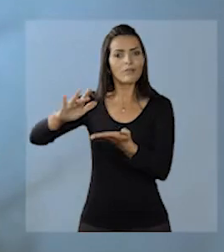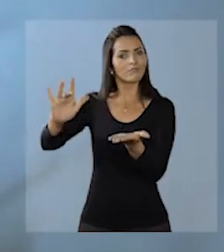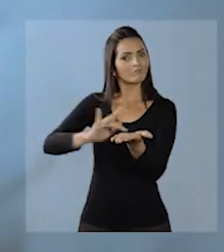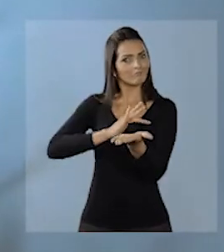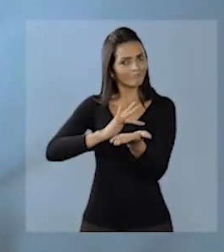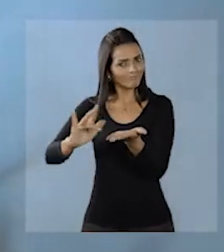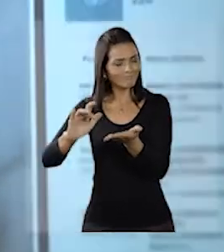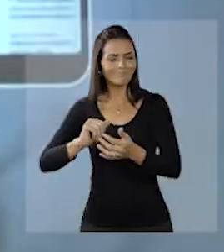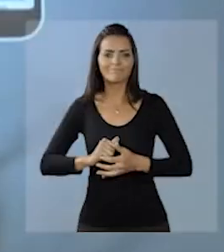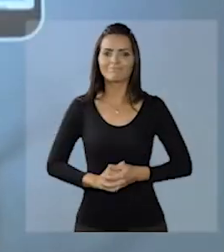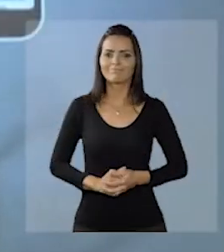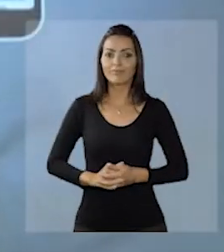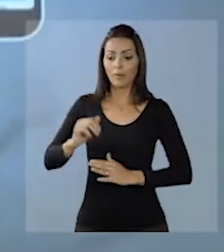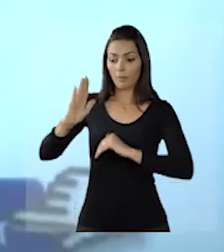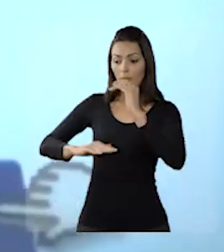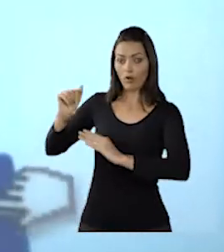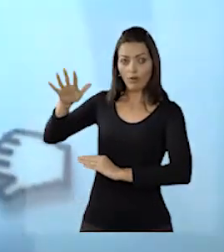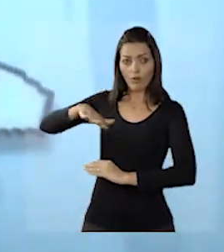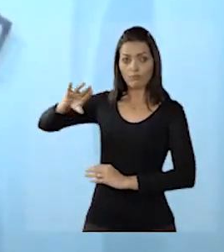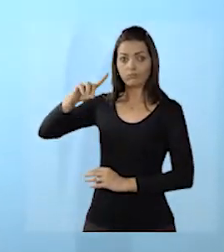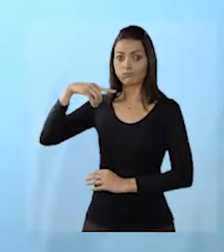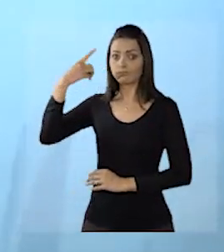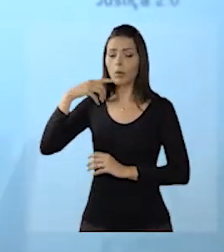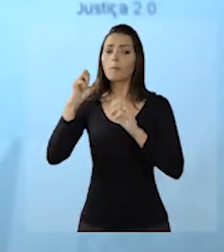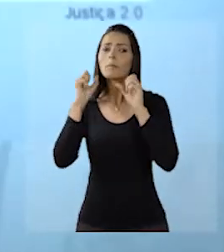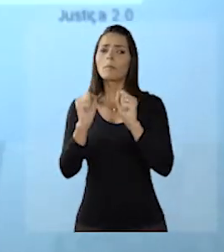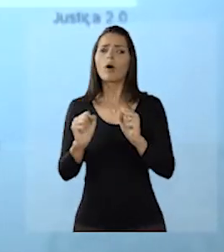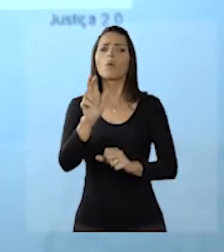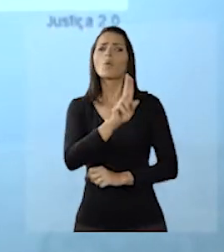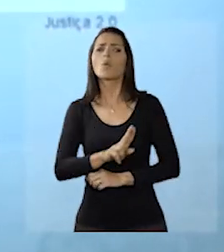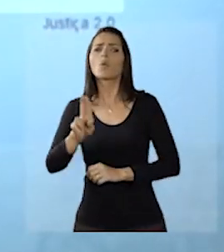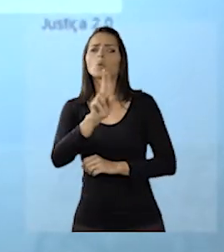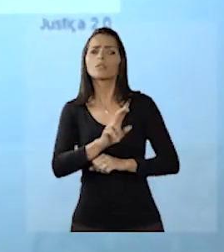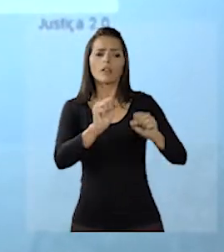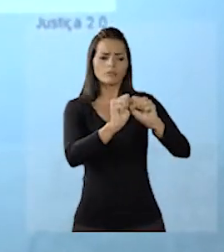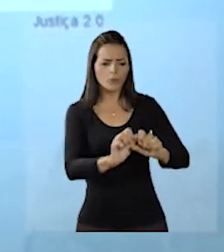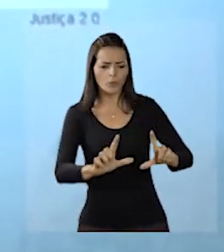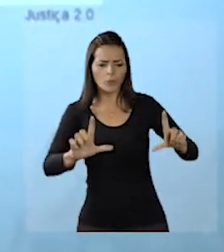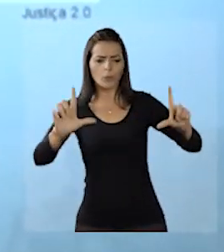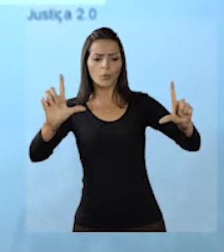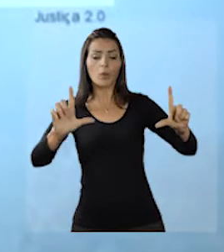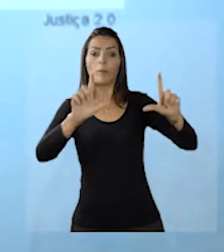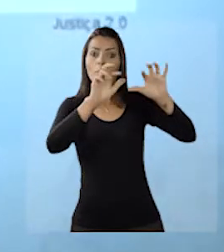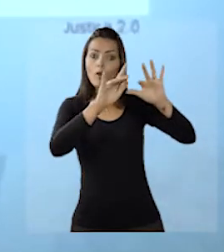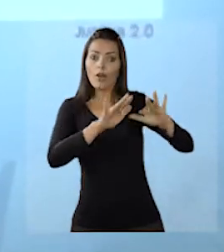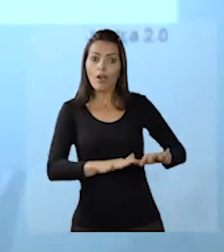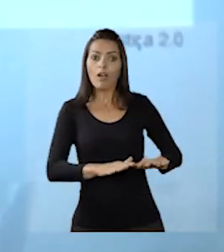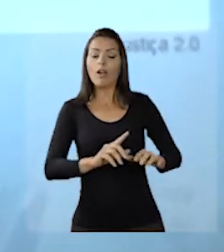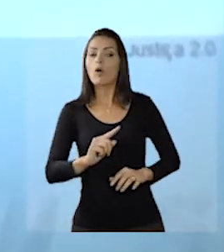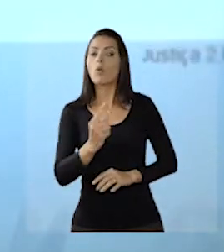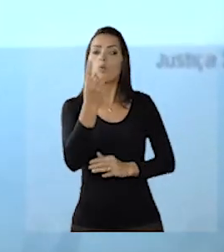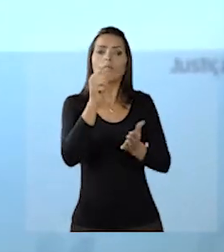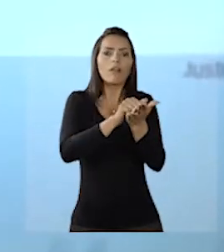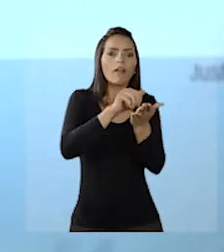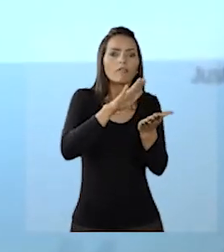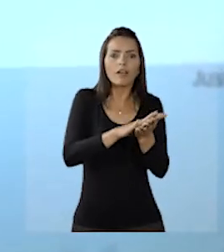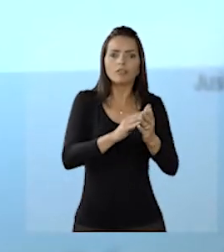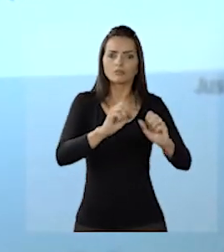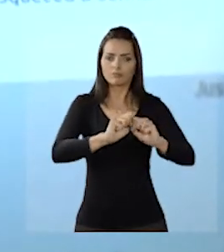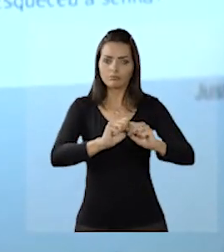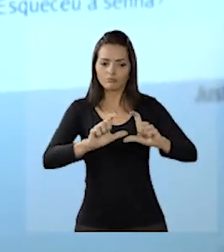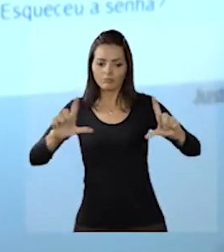e smartphones. Os profissionais da advocacia podem utilizar a Central do Processo Eletrônico num único cadastro